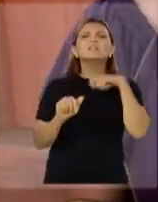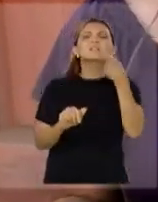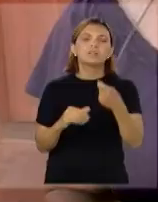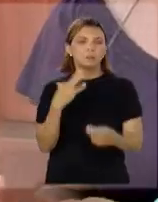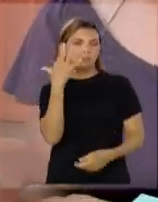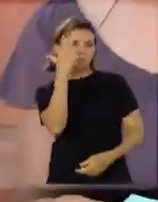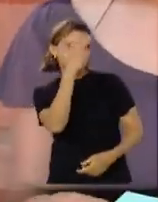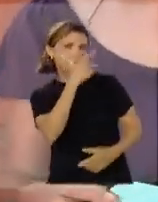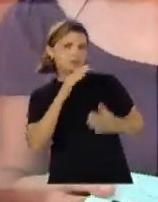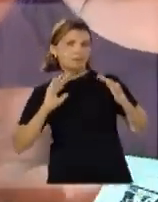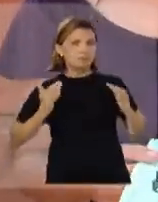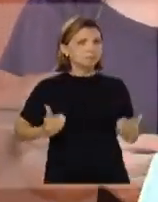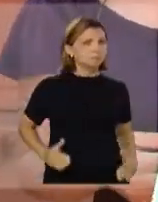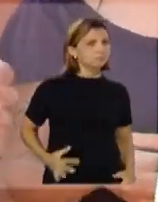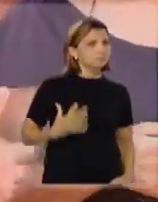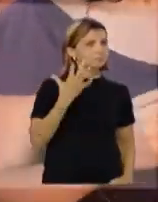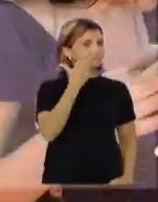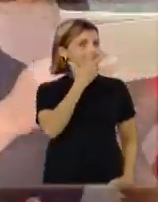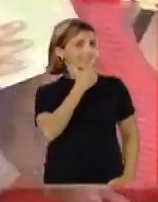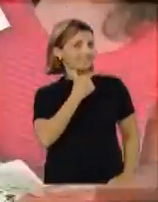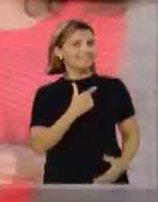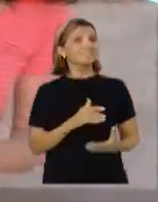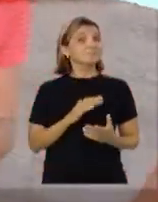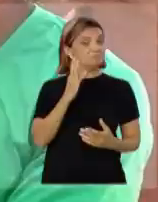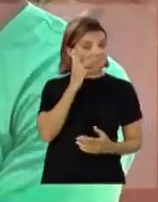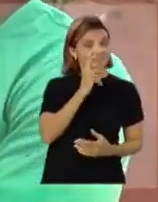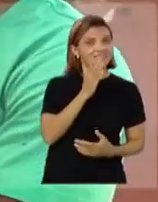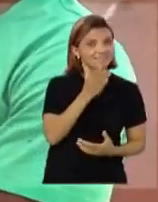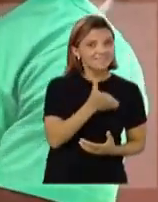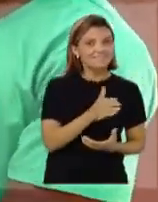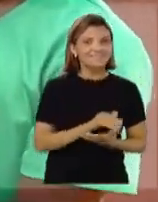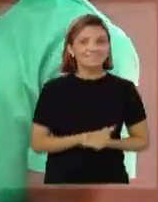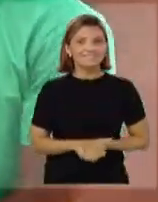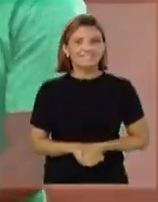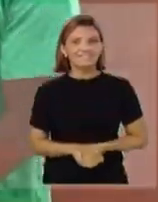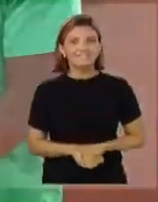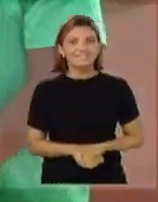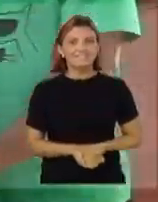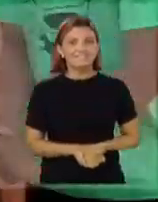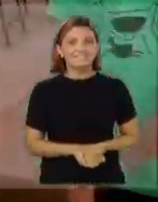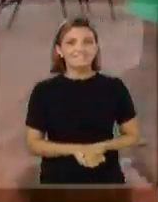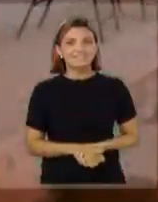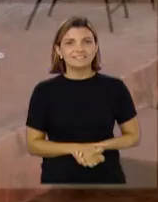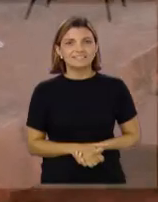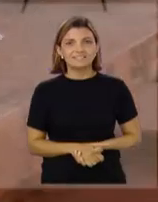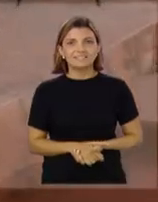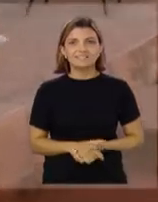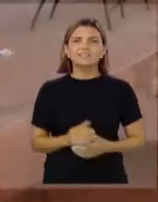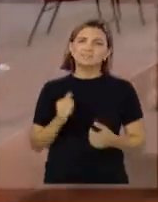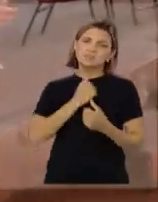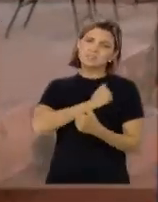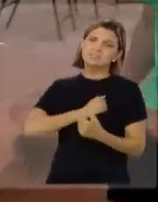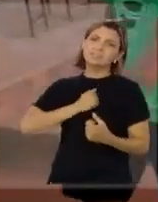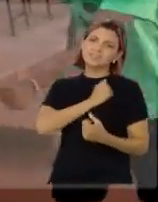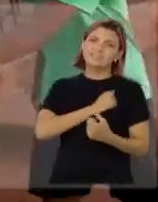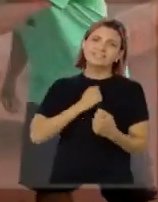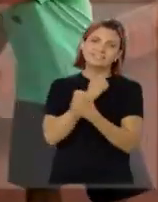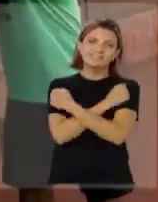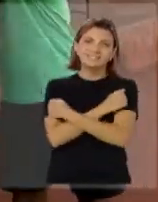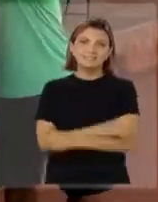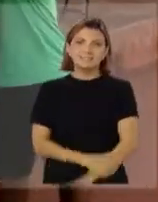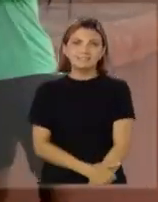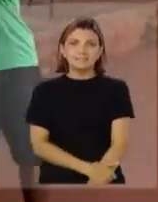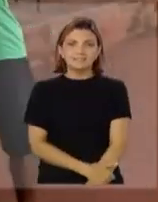Apetrechada. Bonita, jeitosa, ai, moça. Gente, cheia... Não, gente, sério, Tonho, eu vou sentir saudade de você.